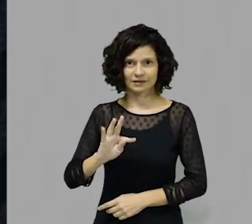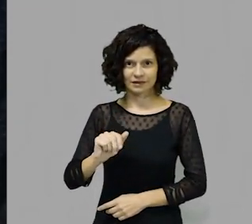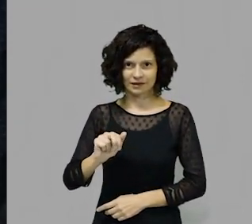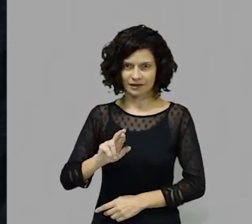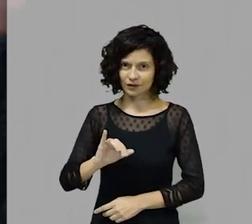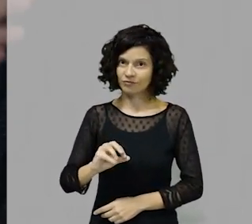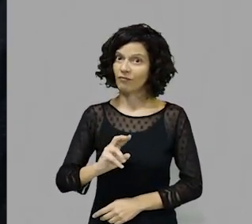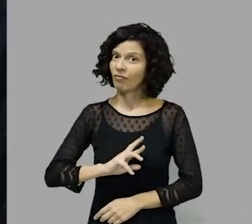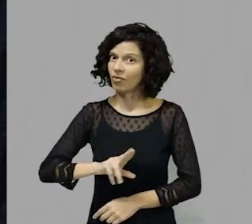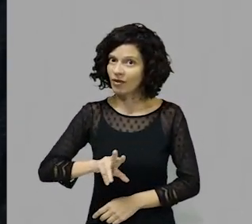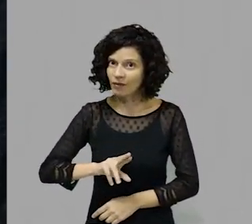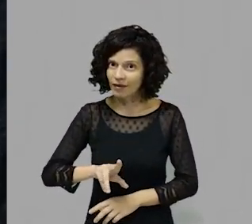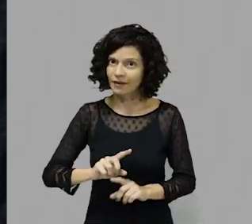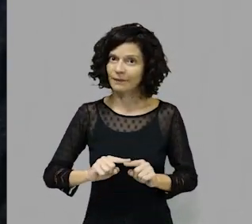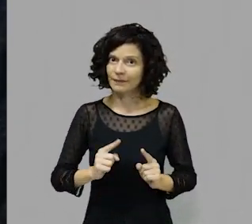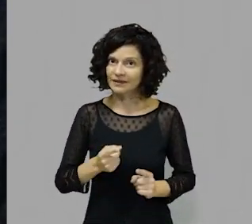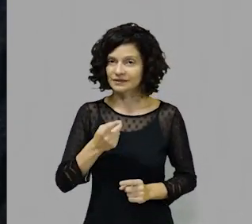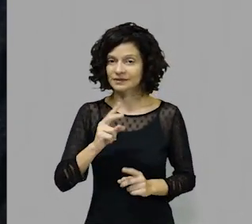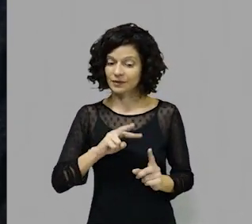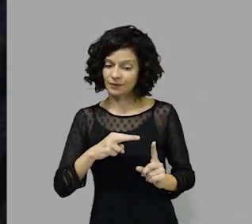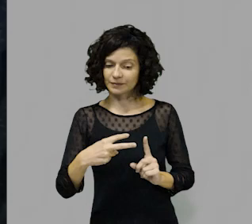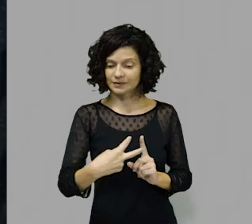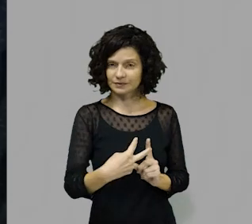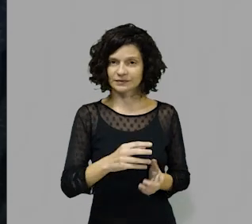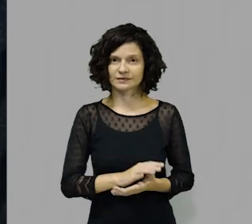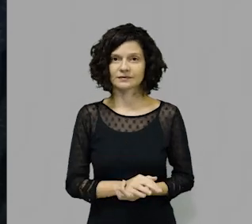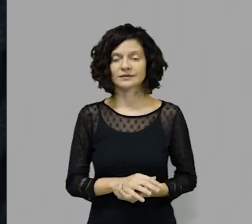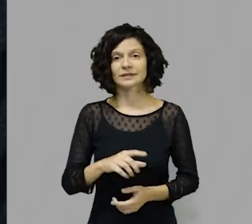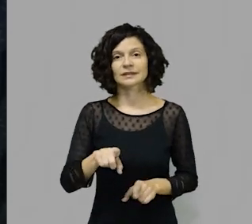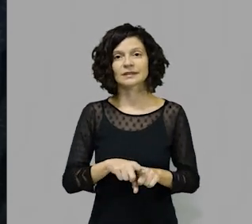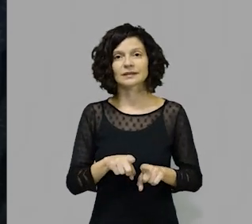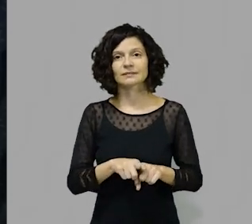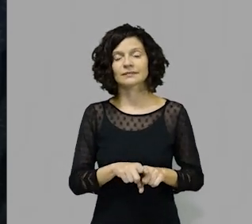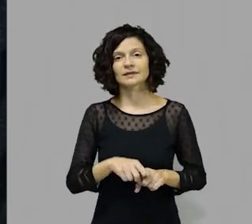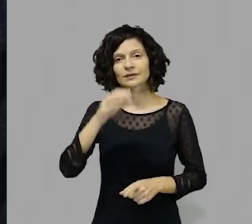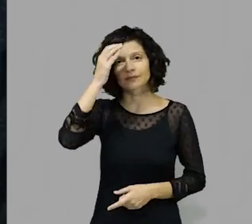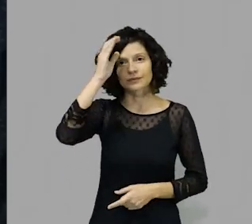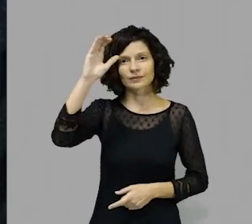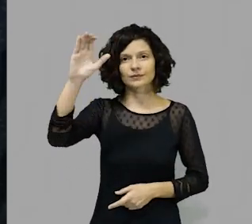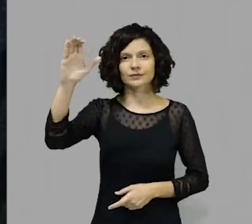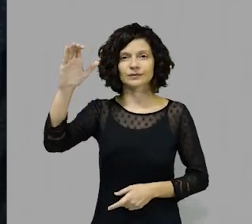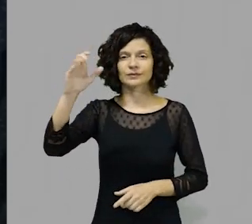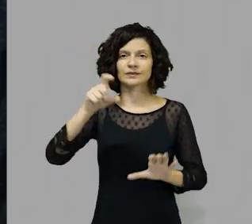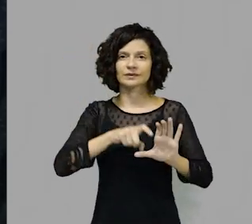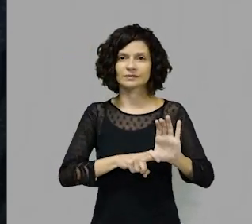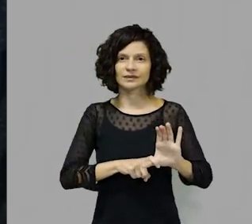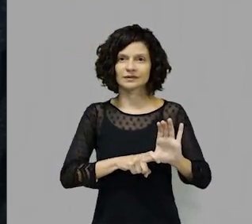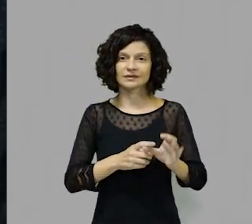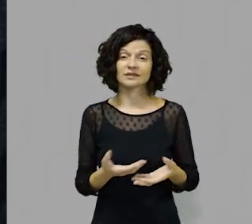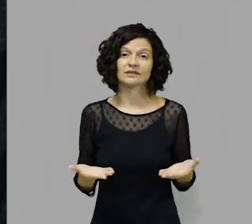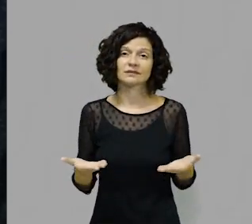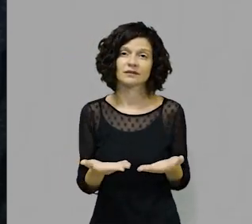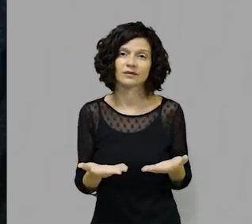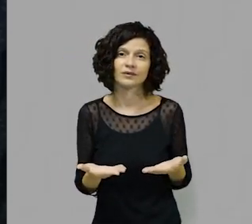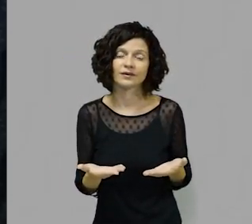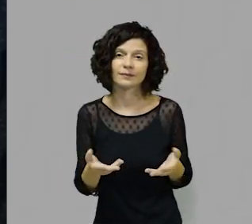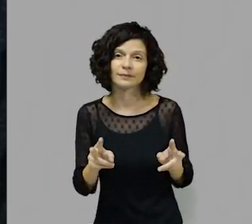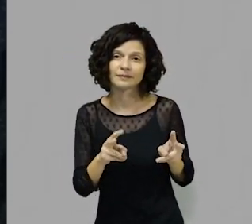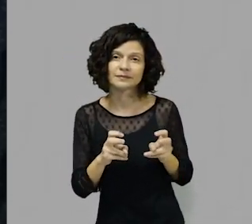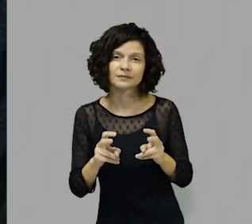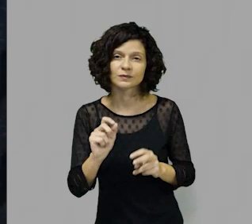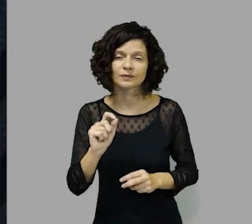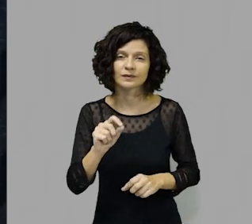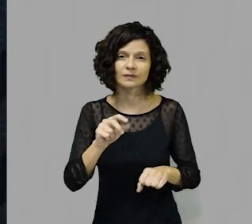é uma consequência dessa perpetuação da cultura da pobreza, e vimos agora o papel do Estado no combate a esses